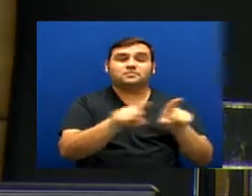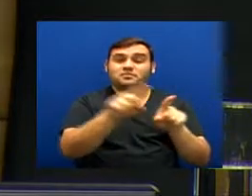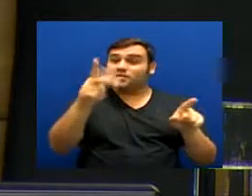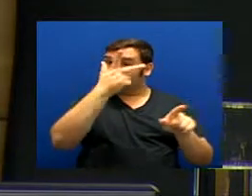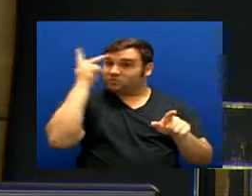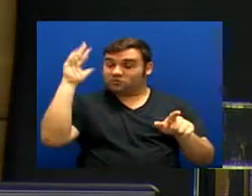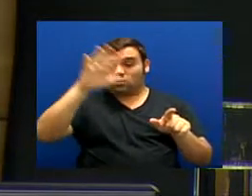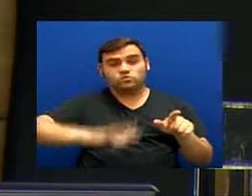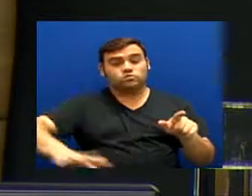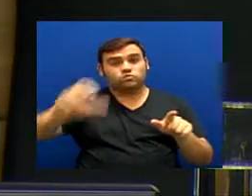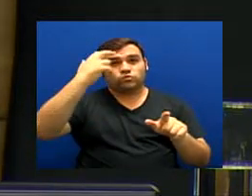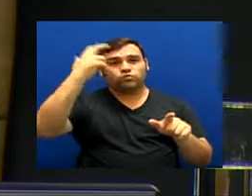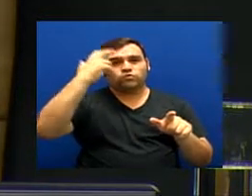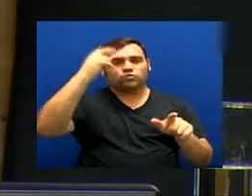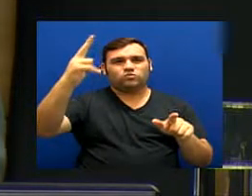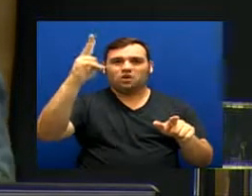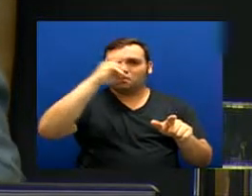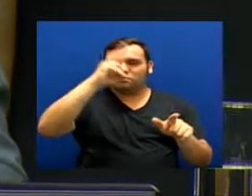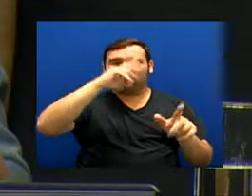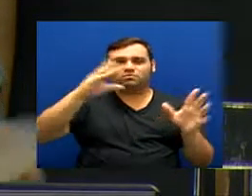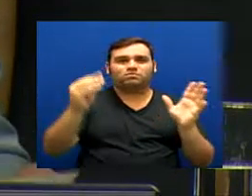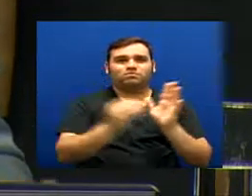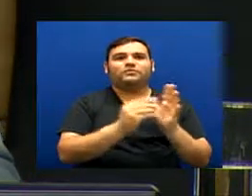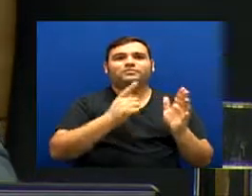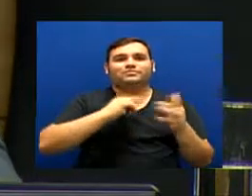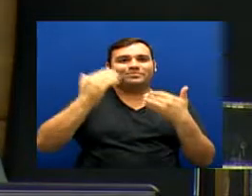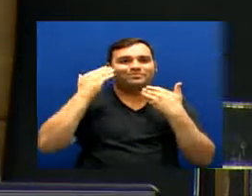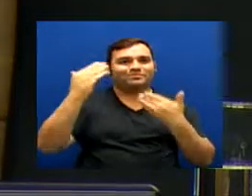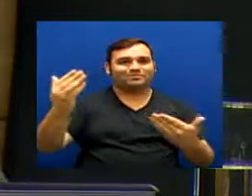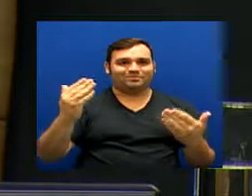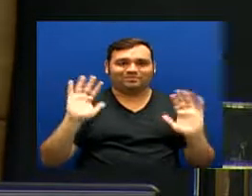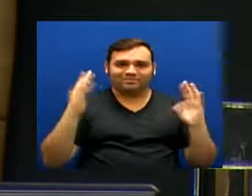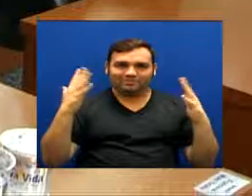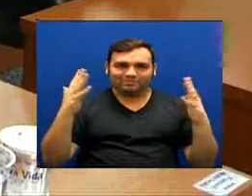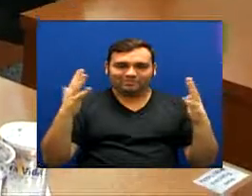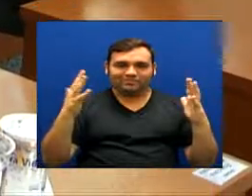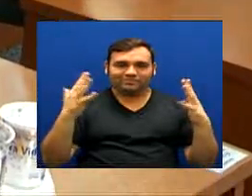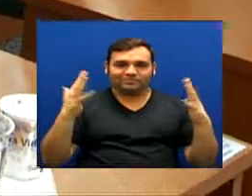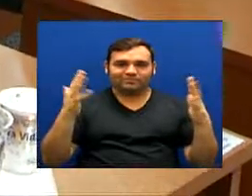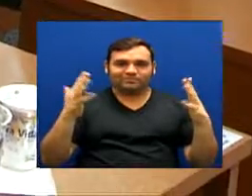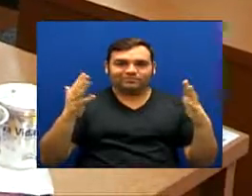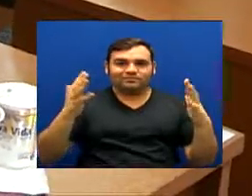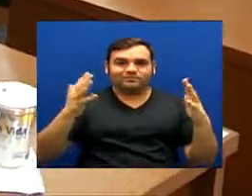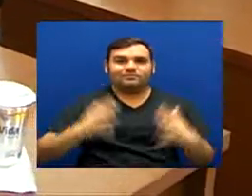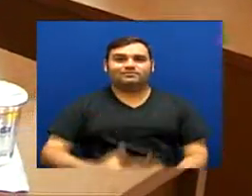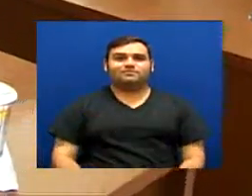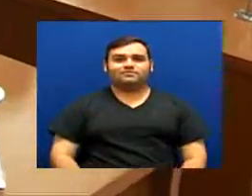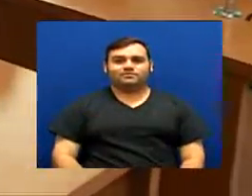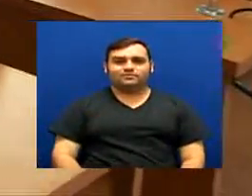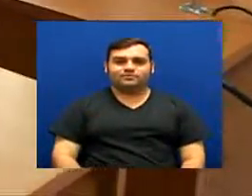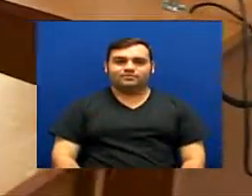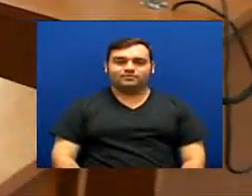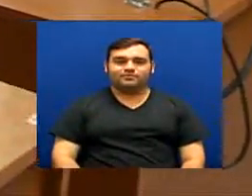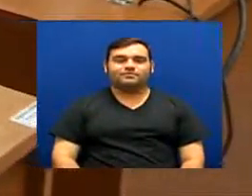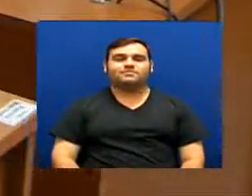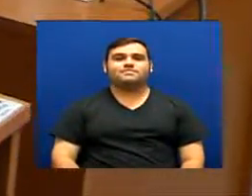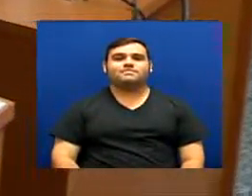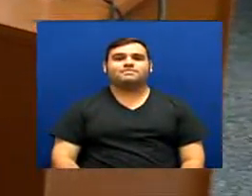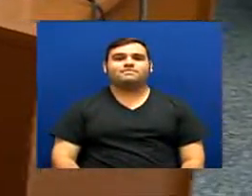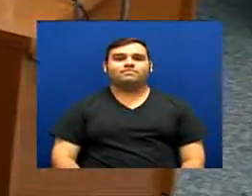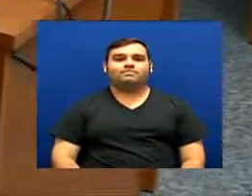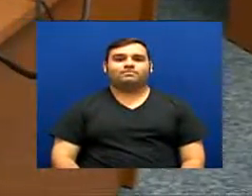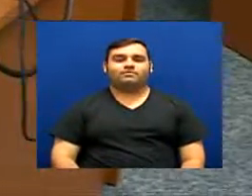oficial do Brasil, graças à Lei Federal 10.335, de 19 de dezembro de 2001, que instituiu a celebração